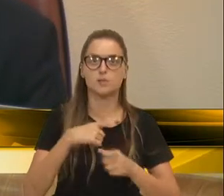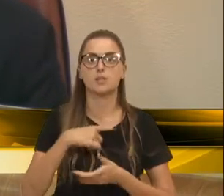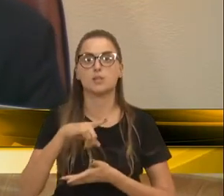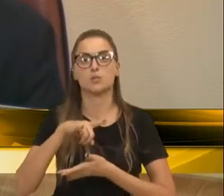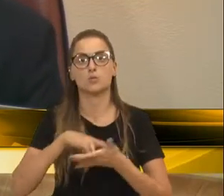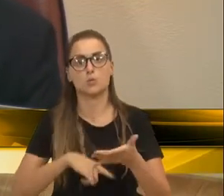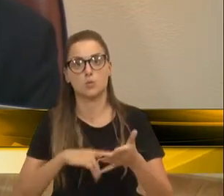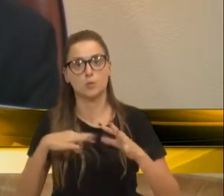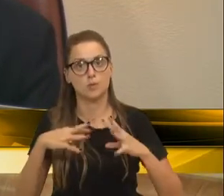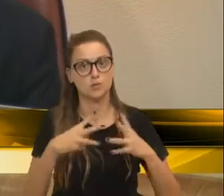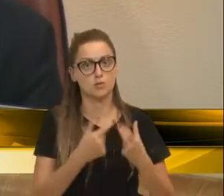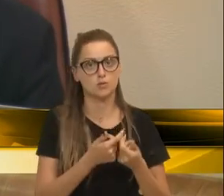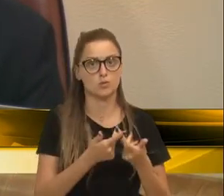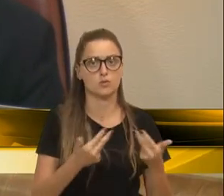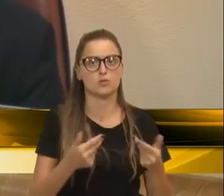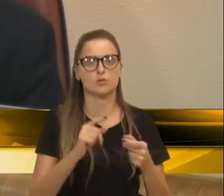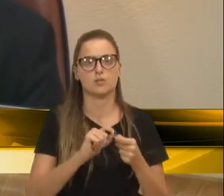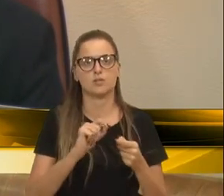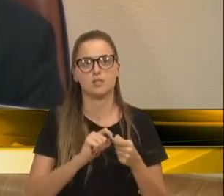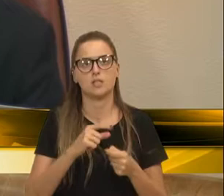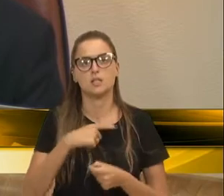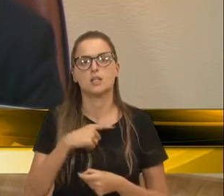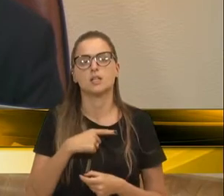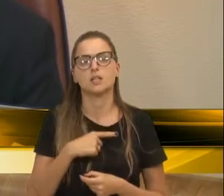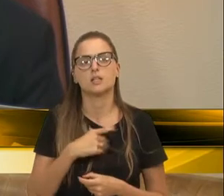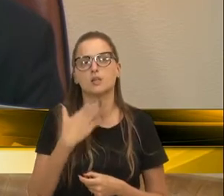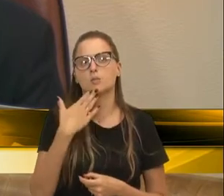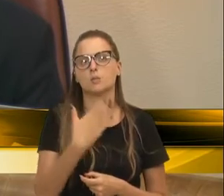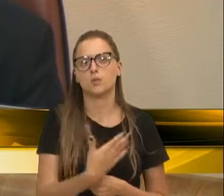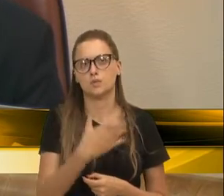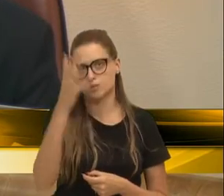documental a ser oportunamente requisitado.